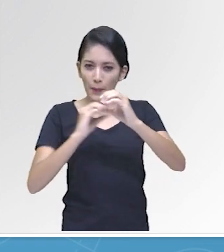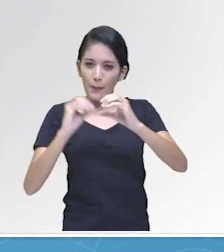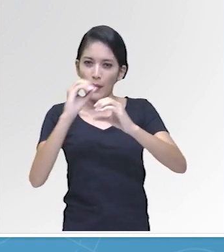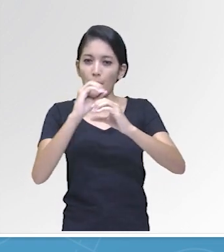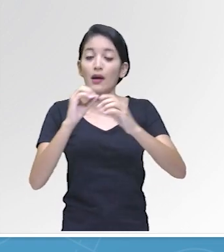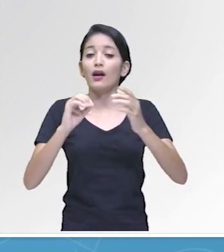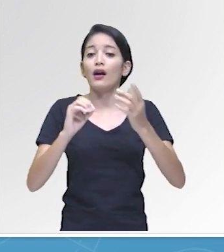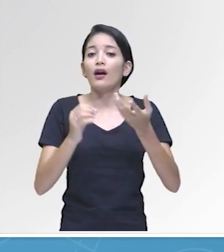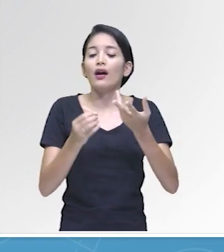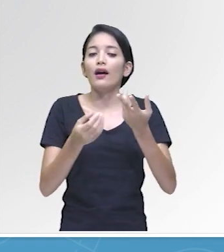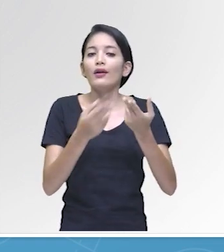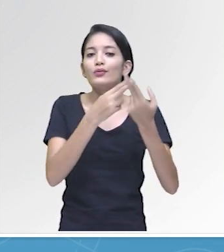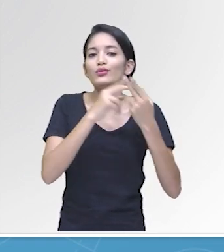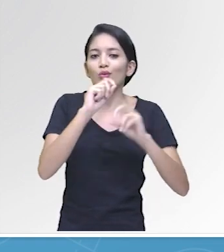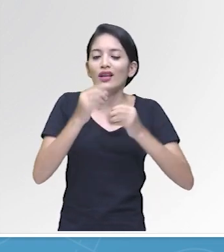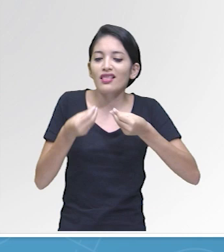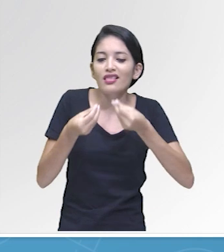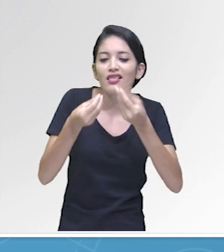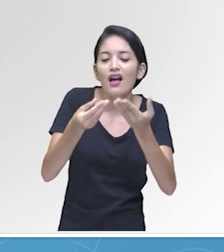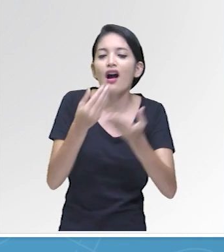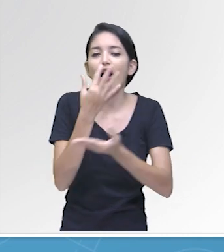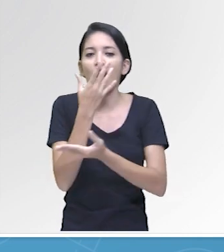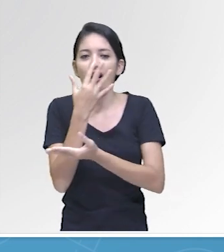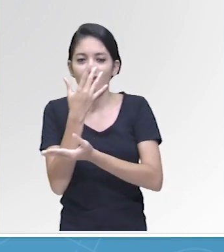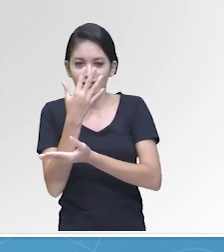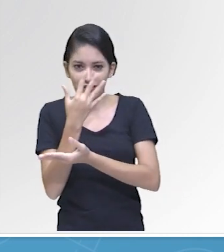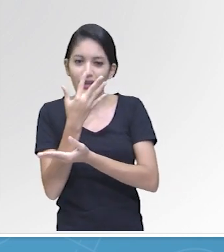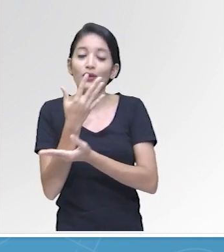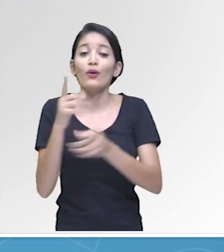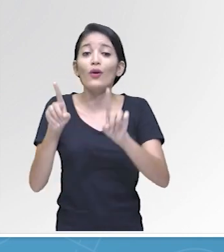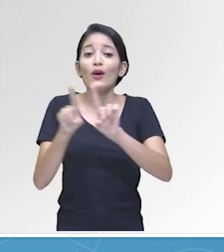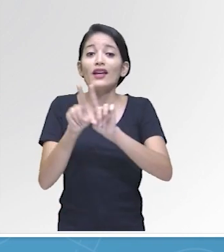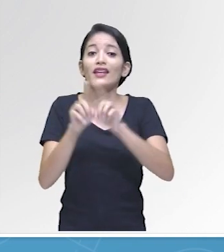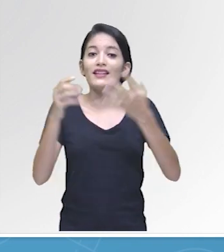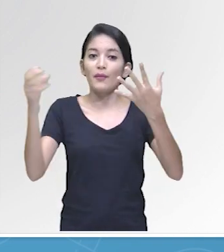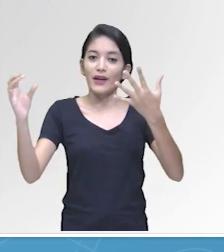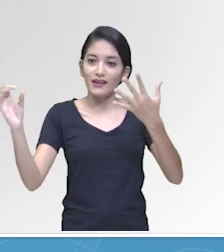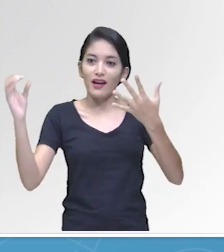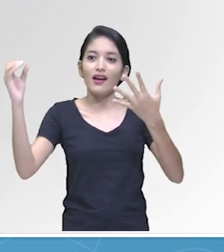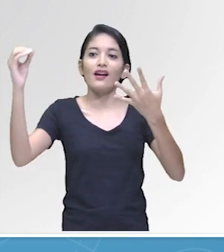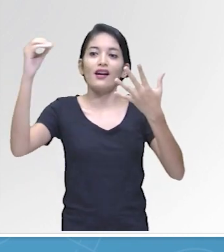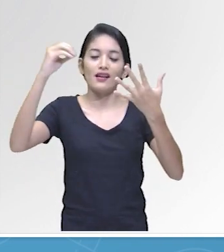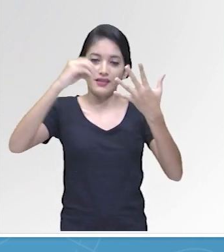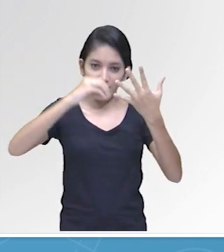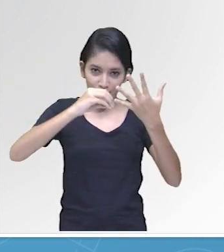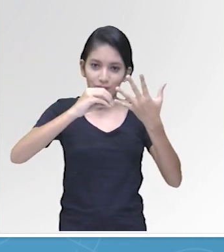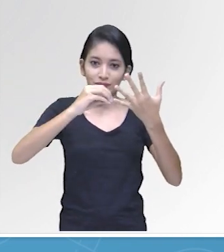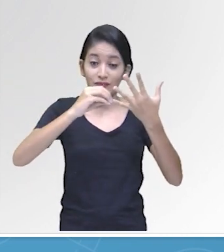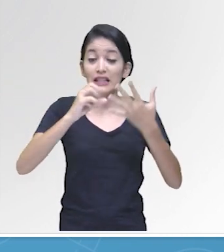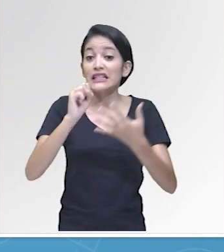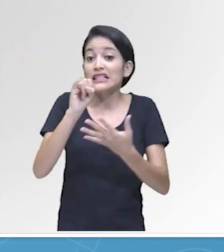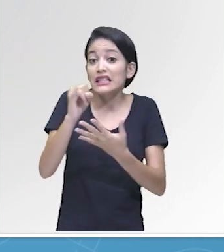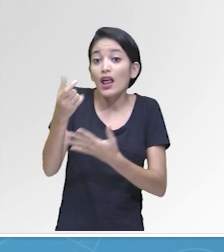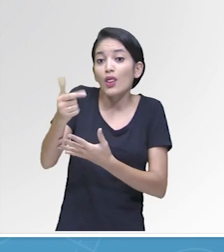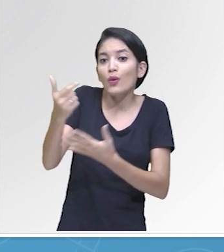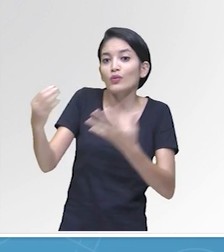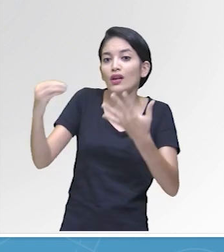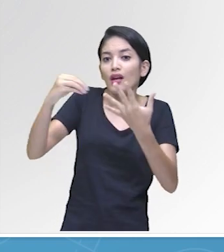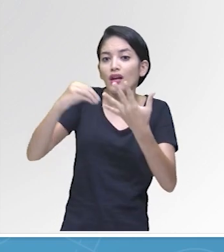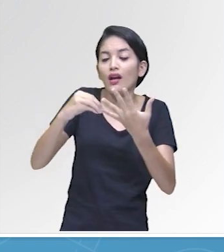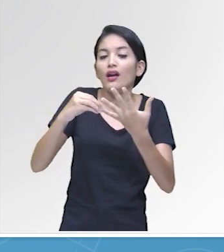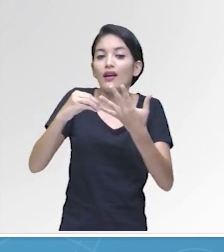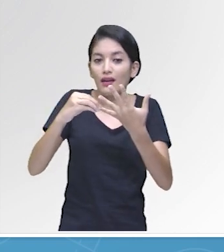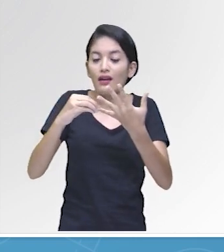pela coloração e auxiliam na fotossíntese. Se nós não realizamos fotossíntese, né, nós somos ali célula